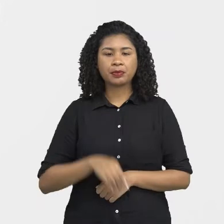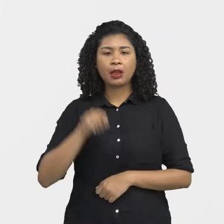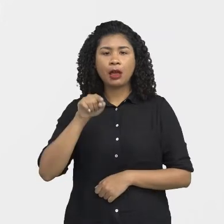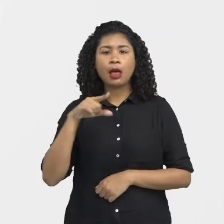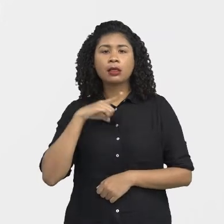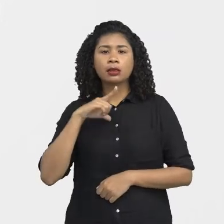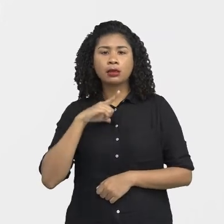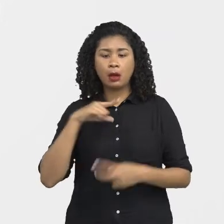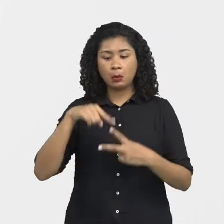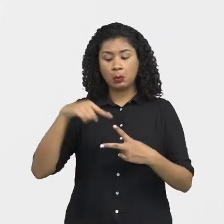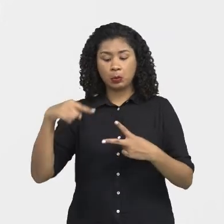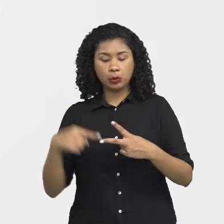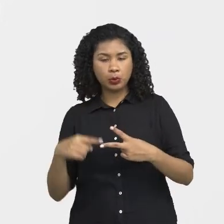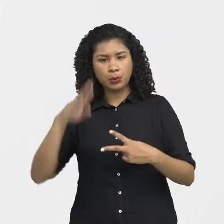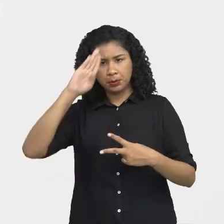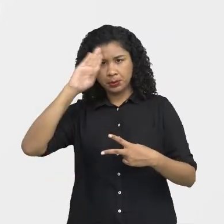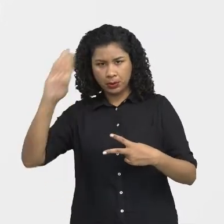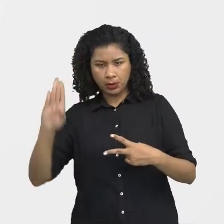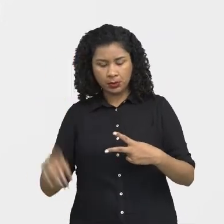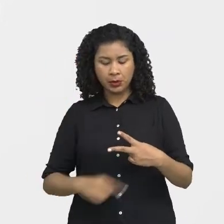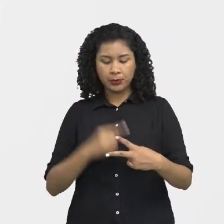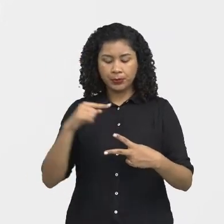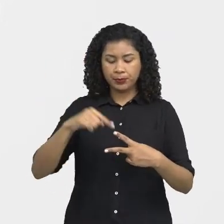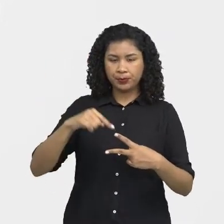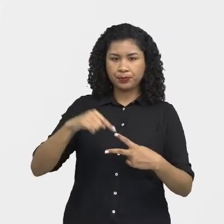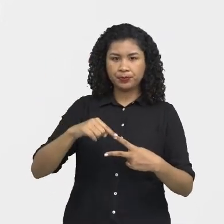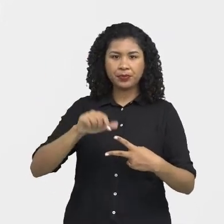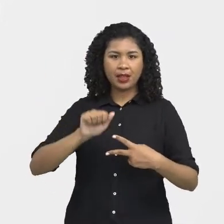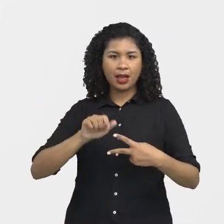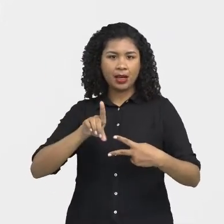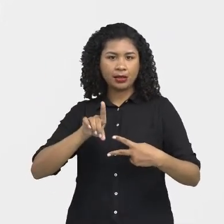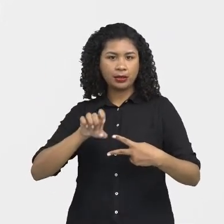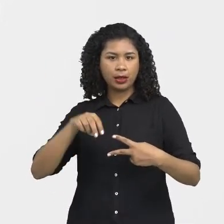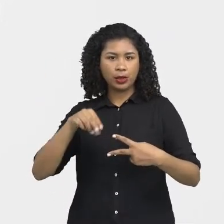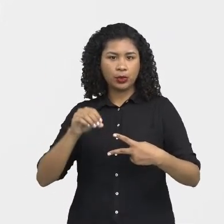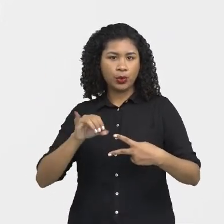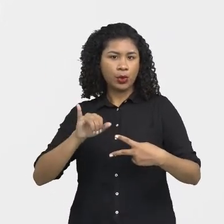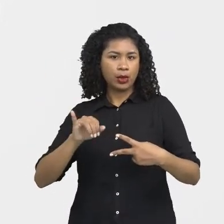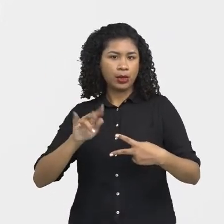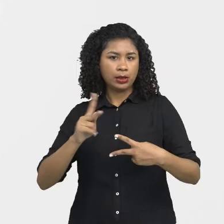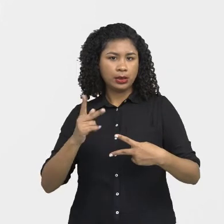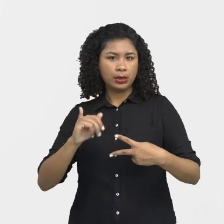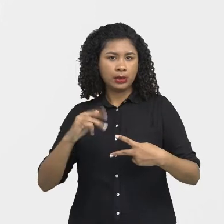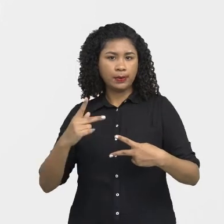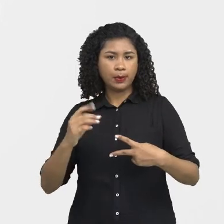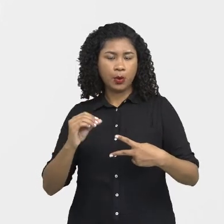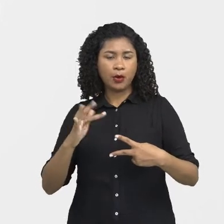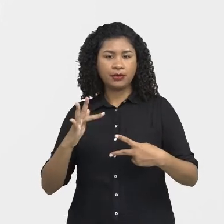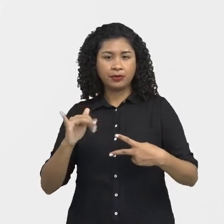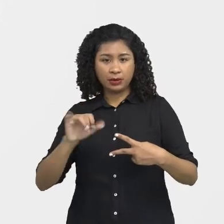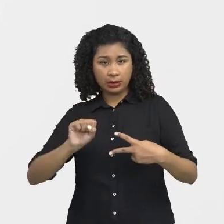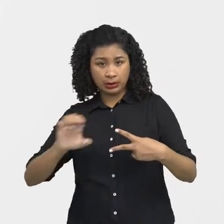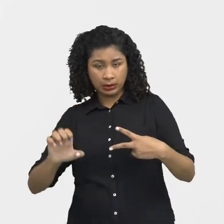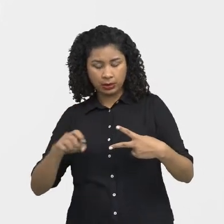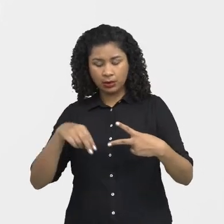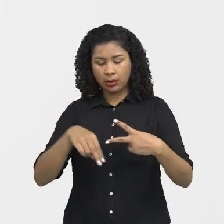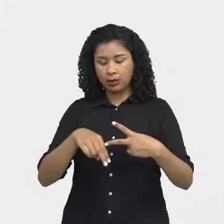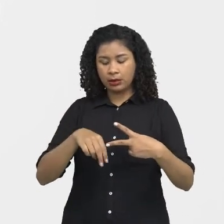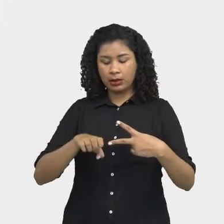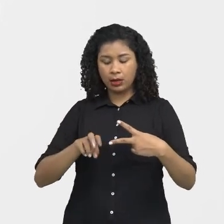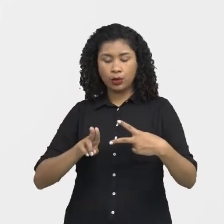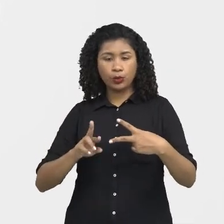por duas porções, uma que é chamada de adenohipófise e a outra que é a neurohipófise.